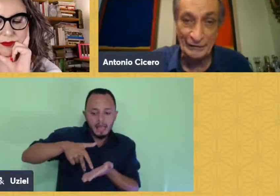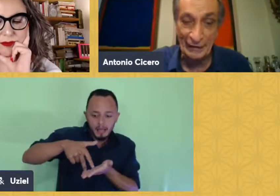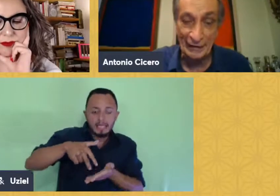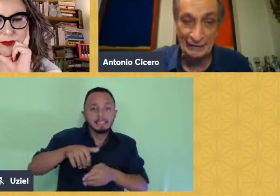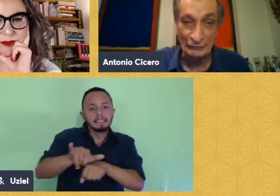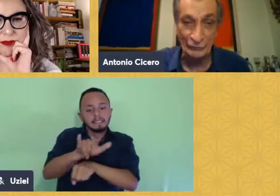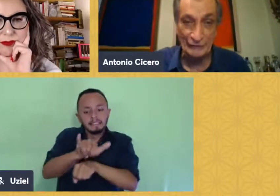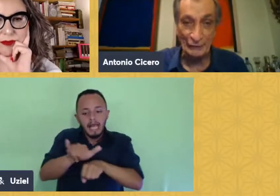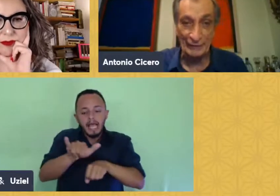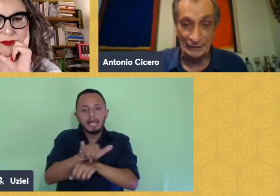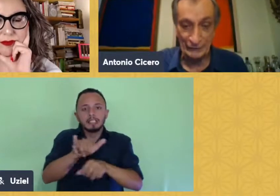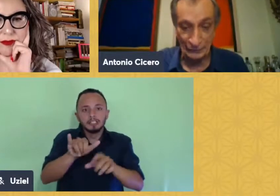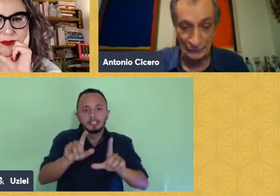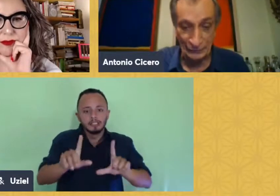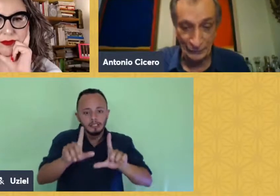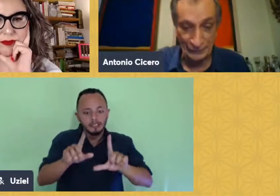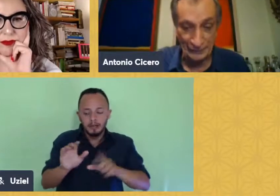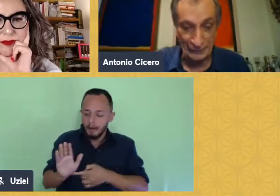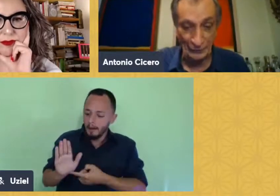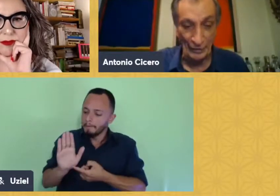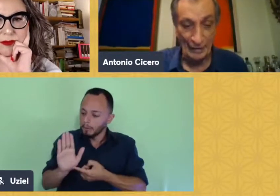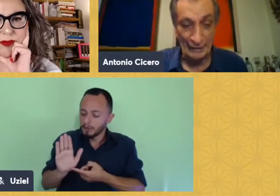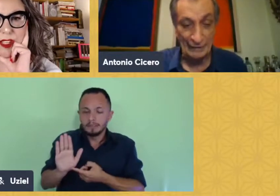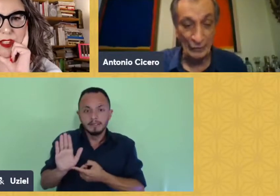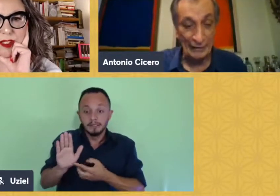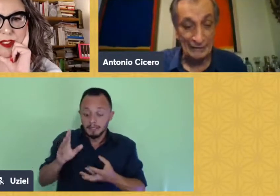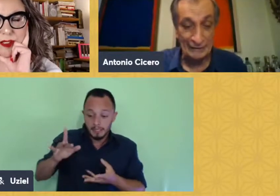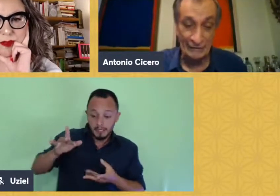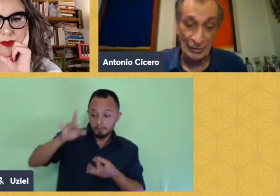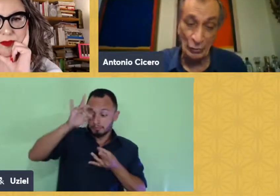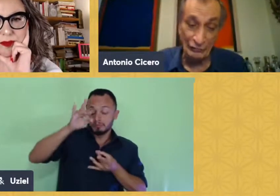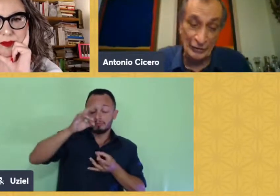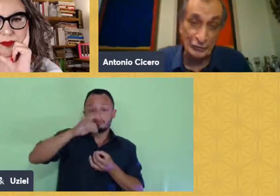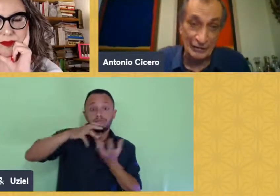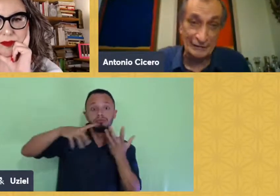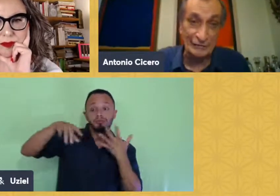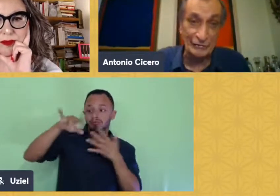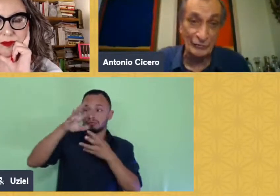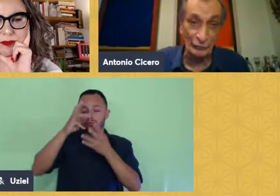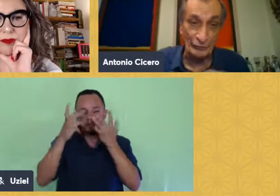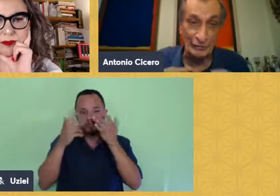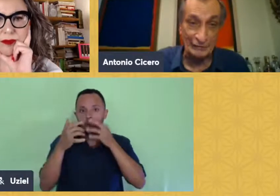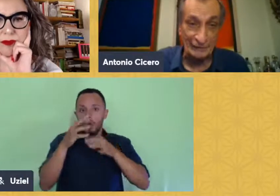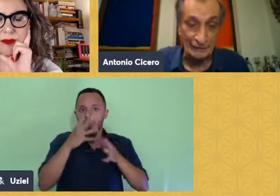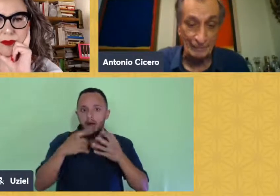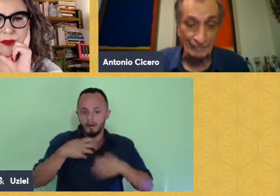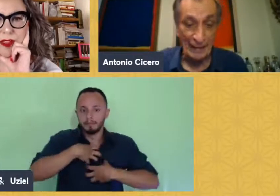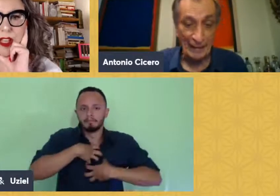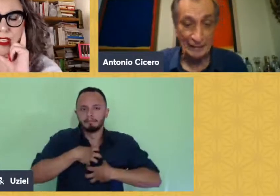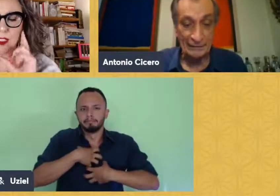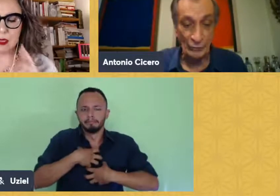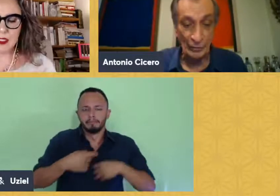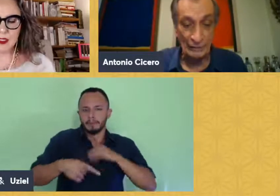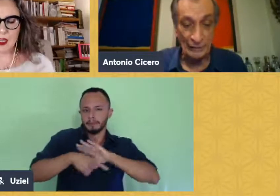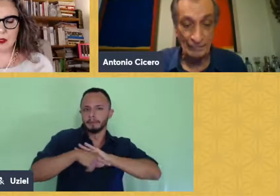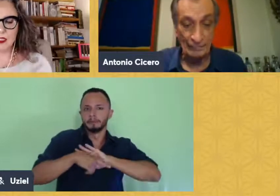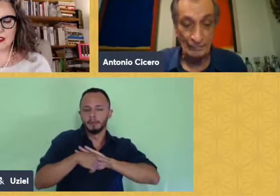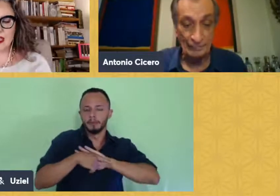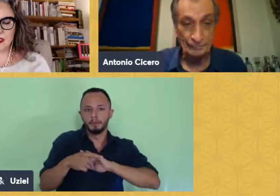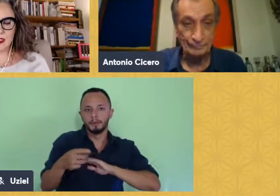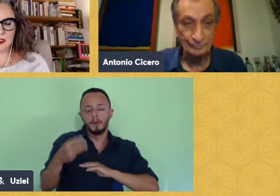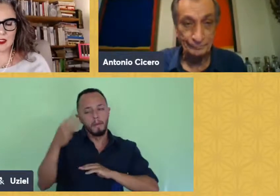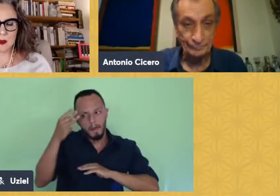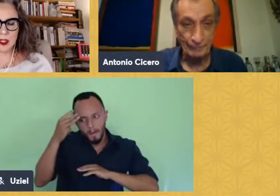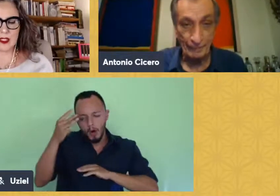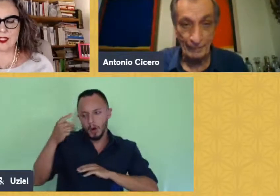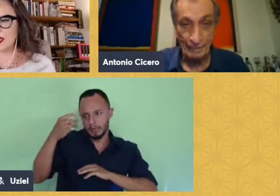propriamente dita, essa fusão dessas coisas todas. Então, eu vejo nesse sentido, eu vejo assim. Quer dizer,